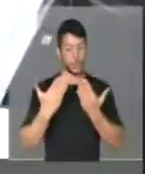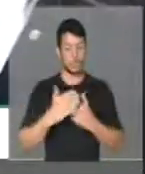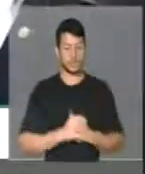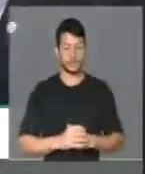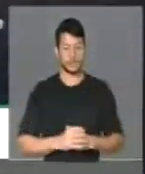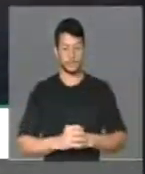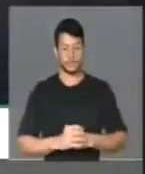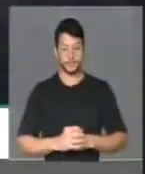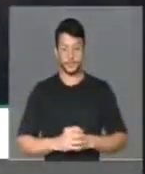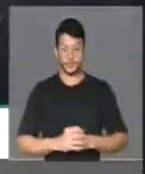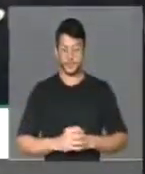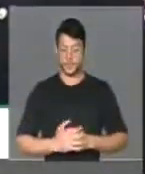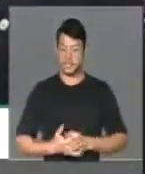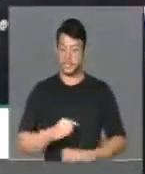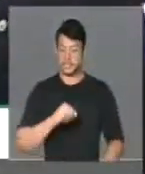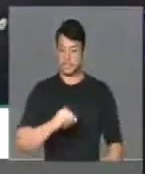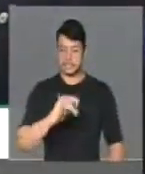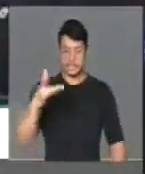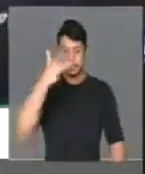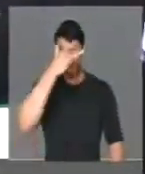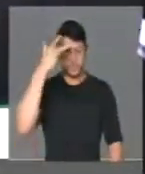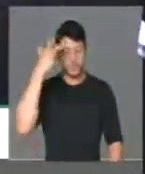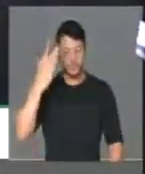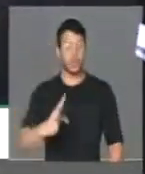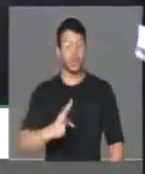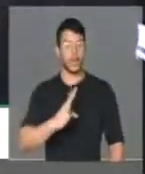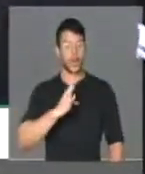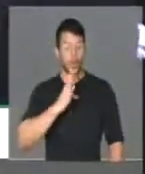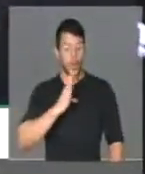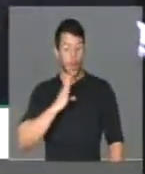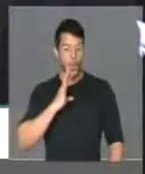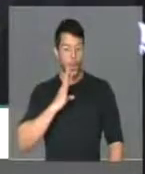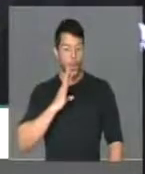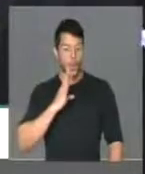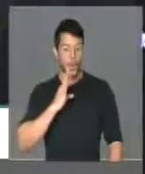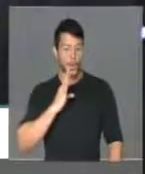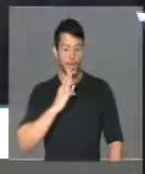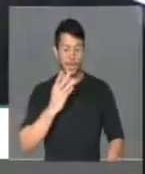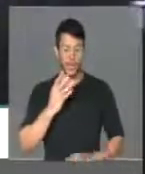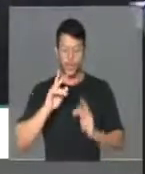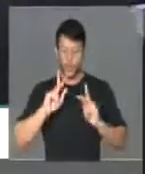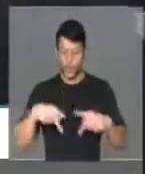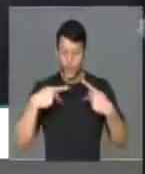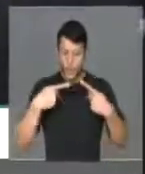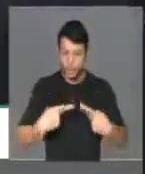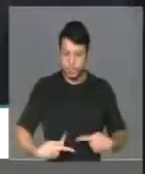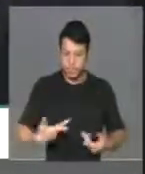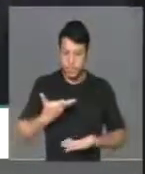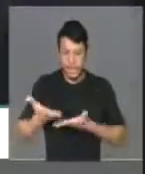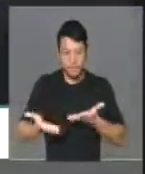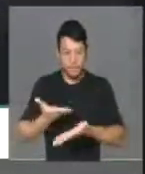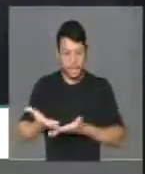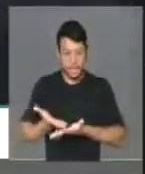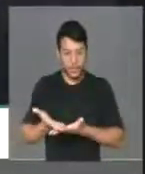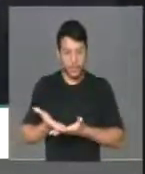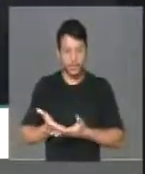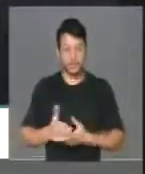Só quem já teve e conhece como é humano o tratamento que ela...